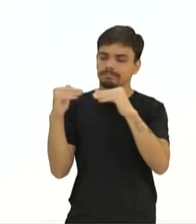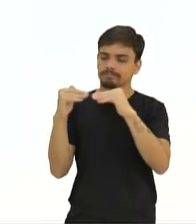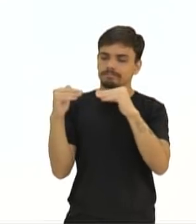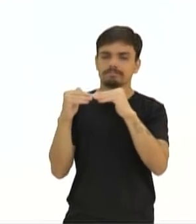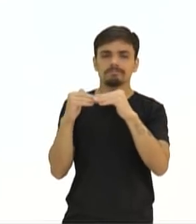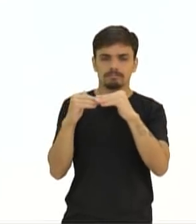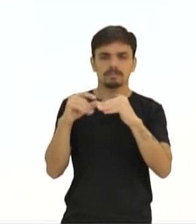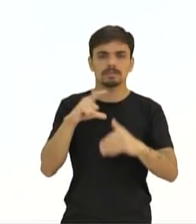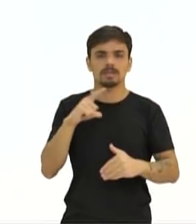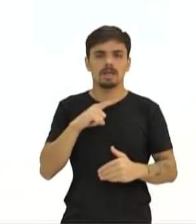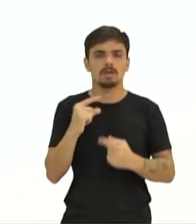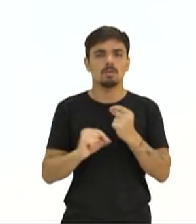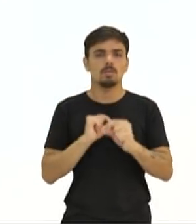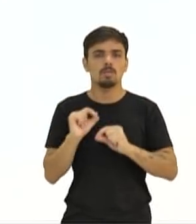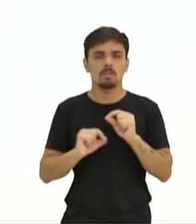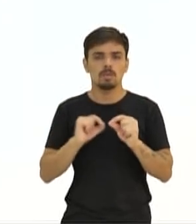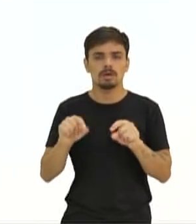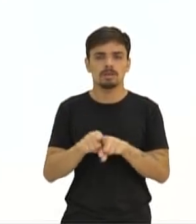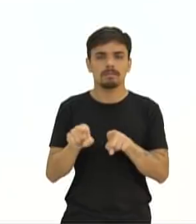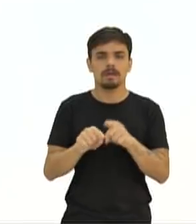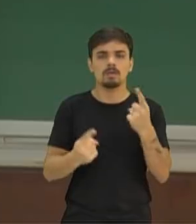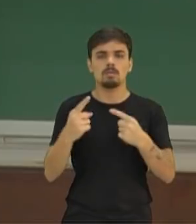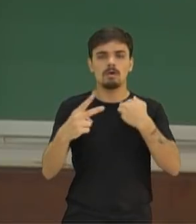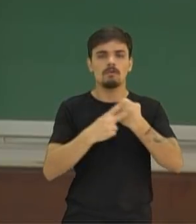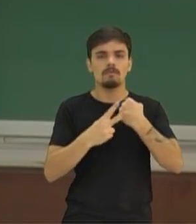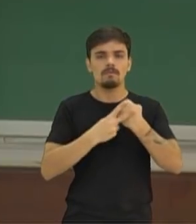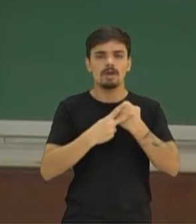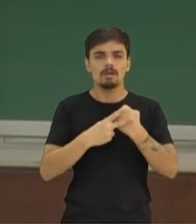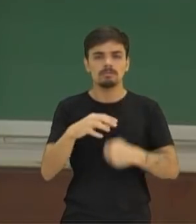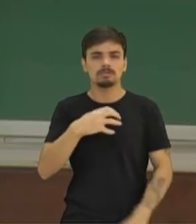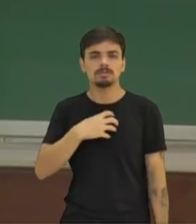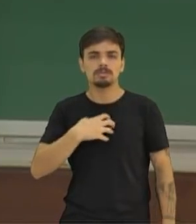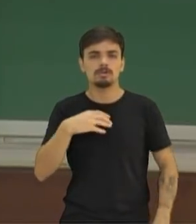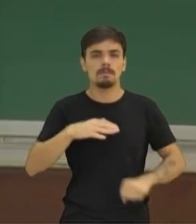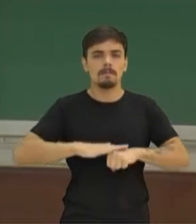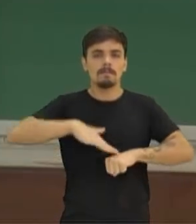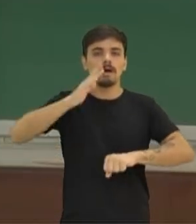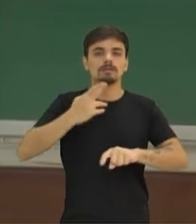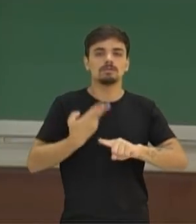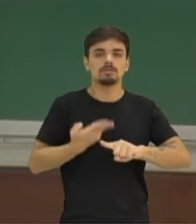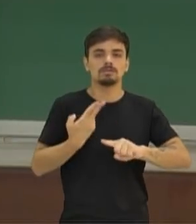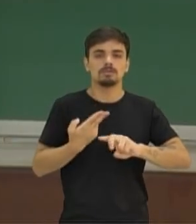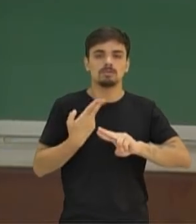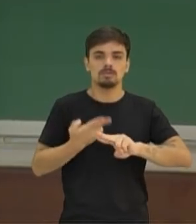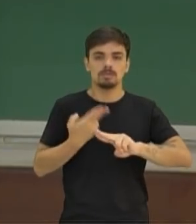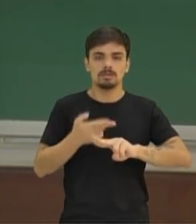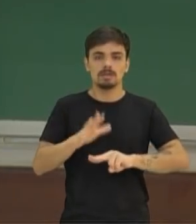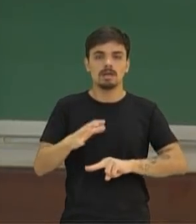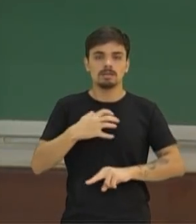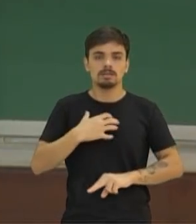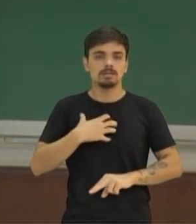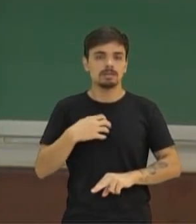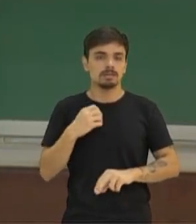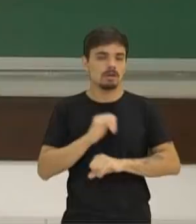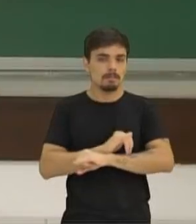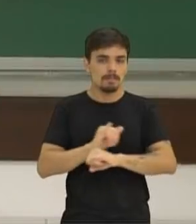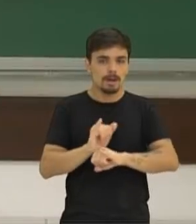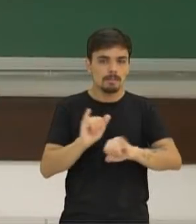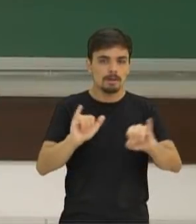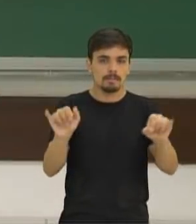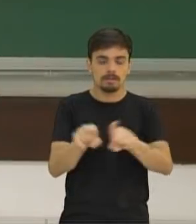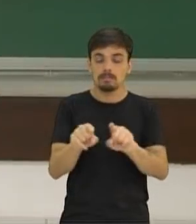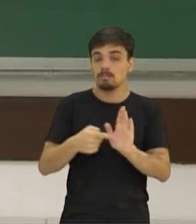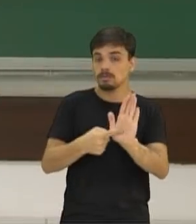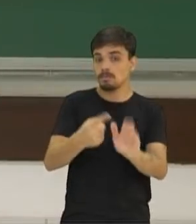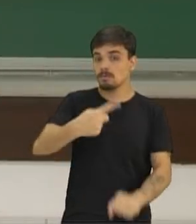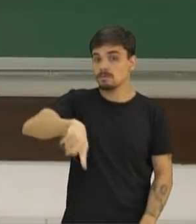ali, né? Qual é o verbo, o modo verbal que eles mais utilizam nesses anúncios publicitários? Olha o que eu trouxe